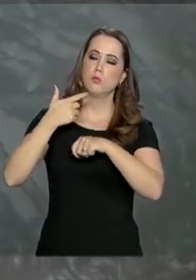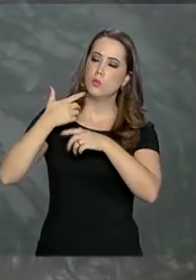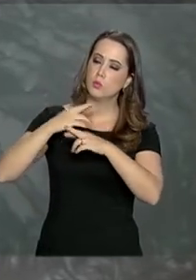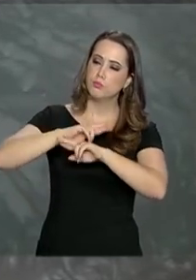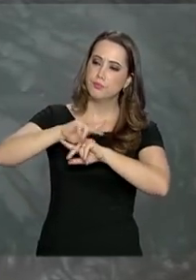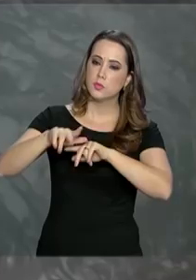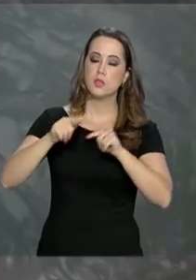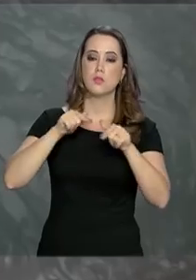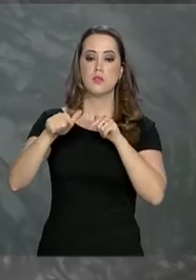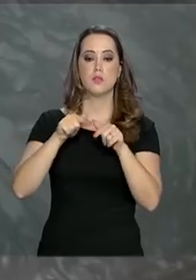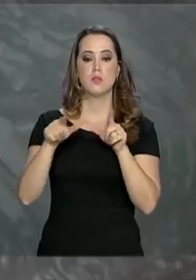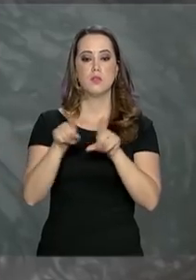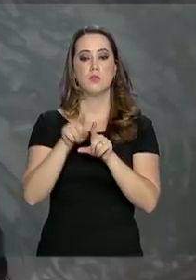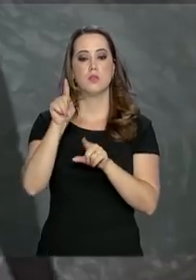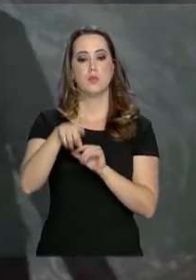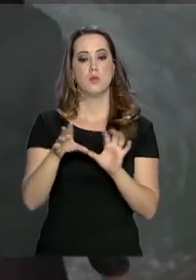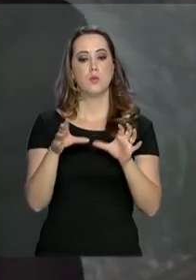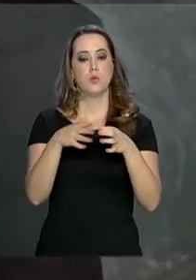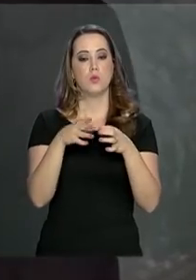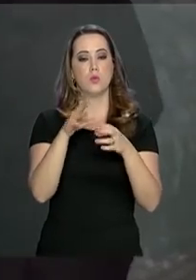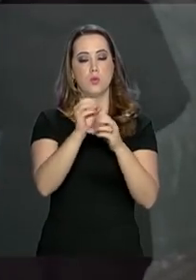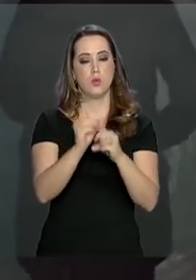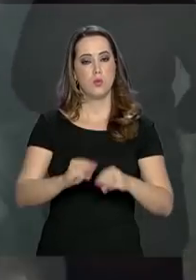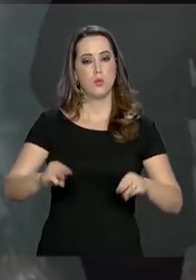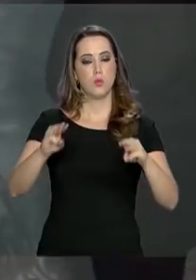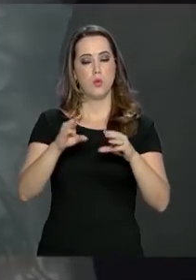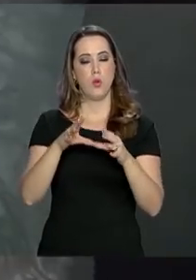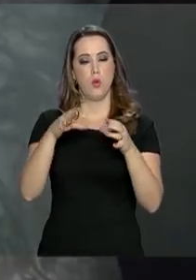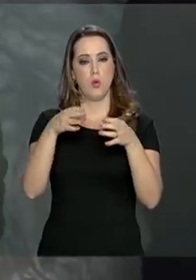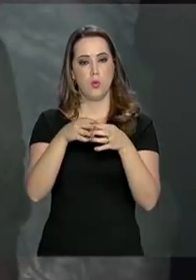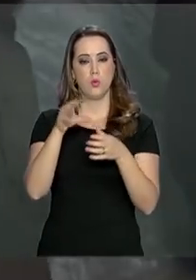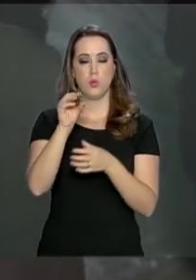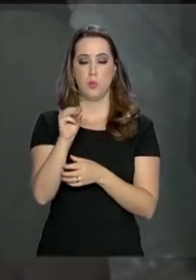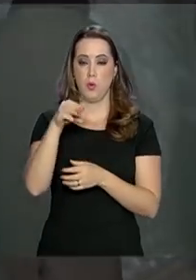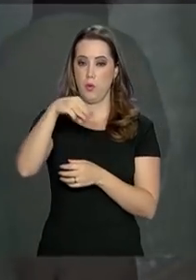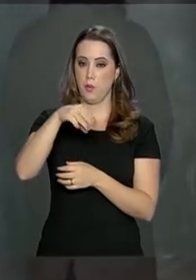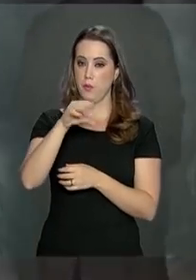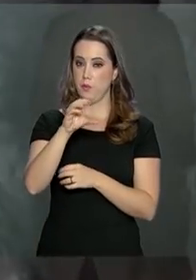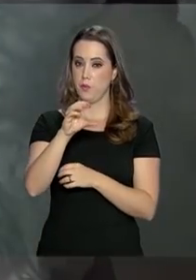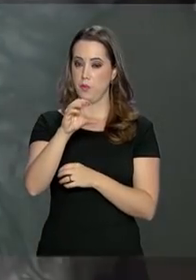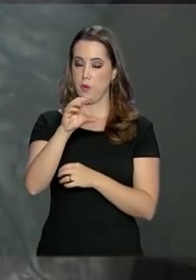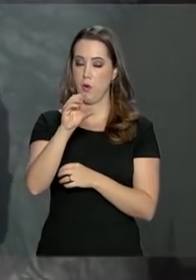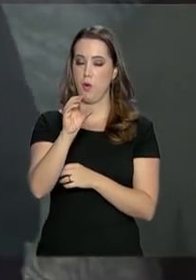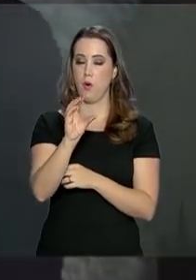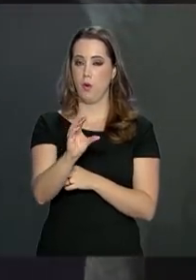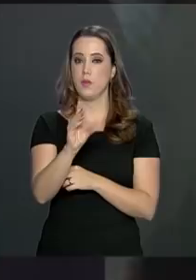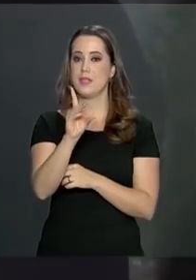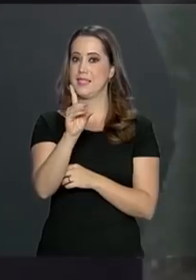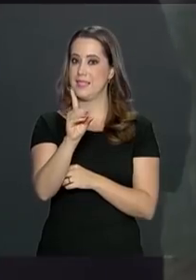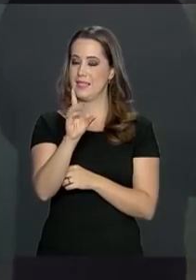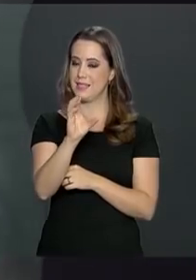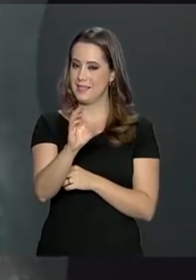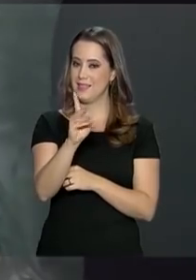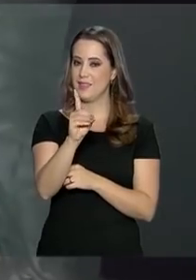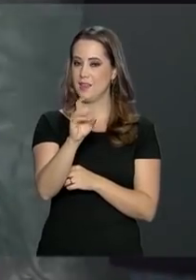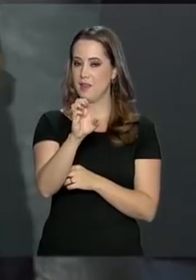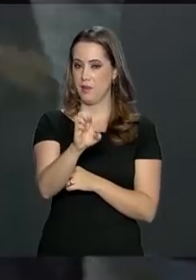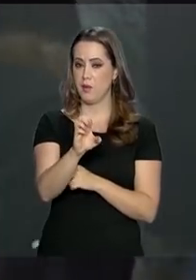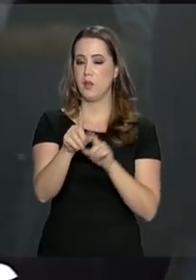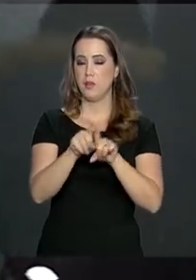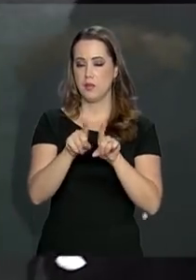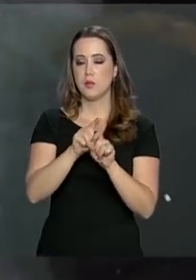internacionais praticadas pela Organização para a Cooperação e Desenvolvimento Econômico, a OCDE, e também com